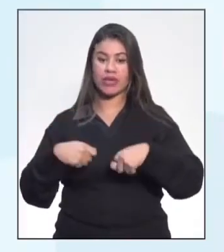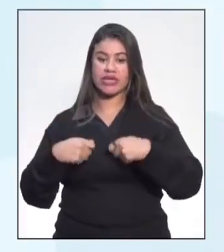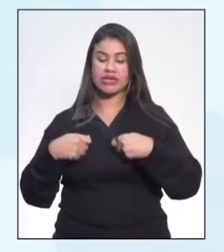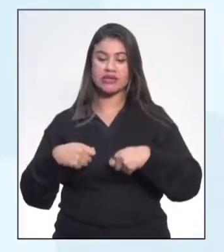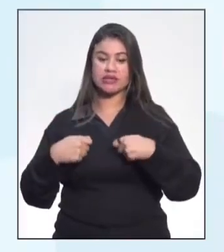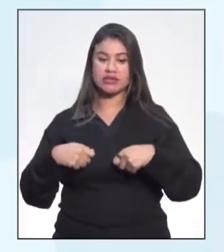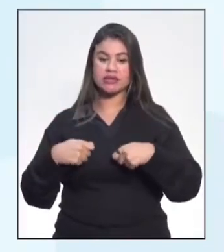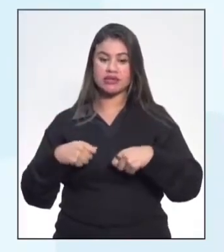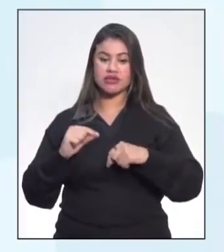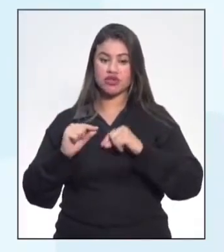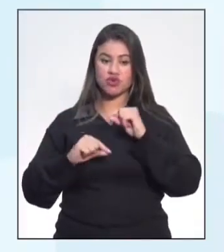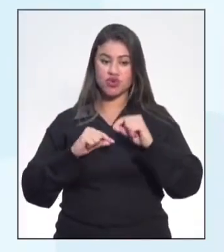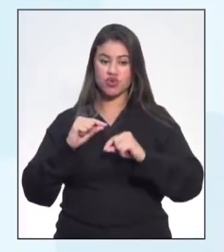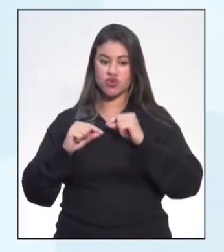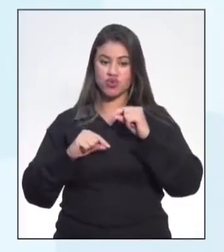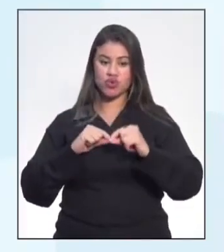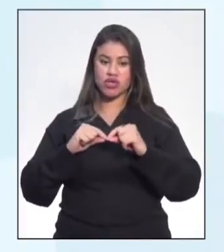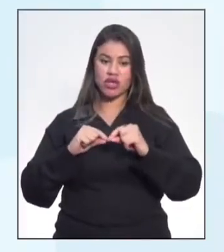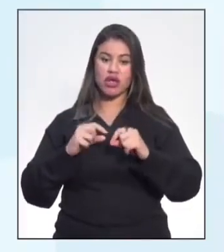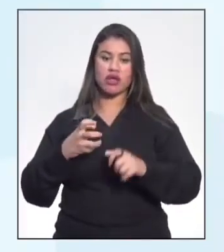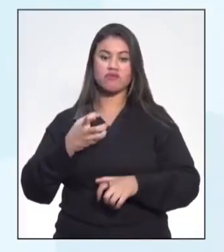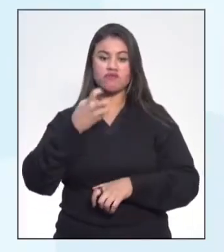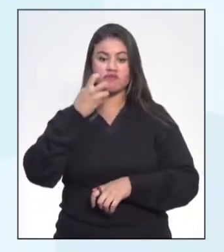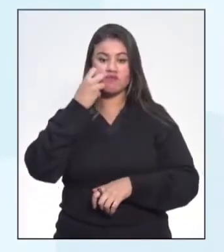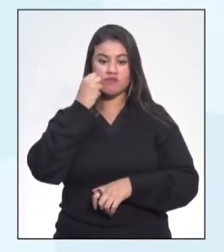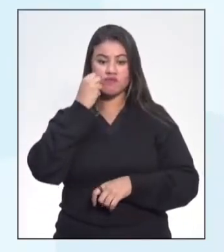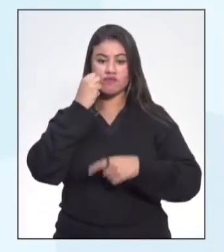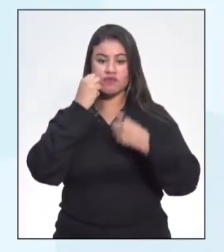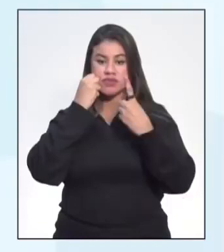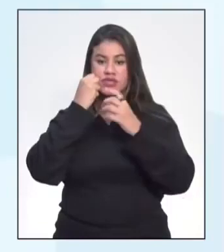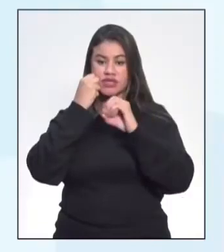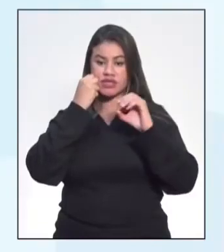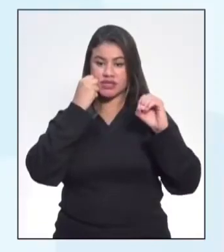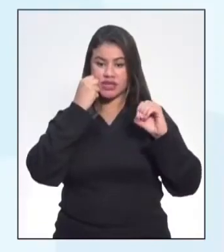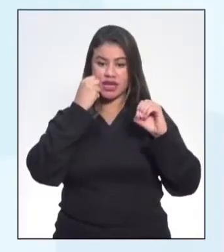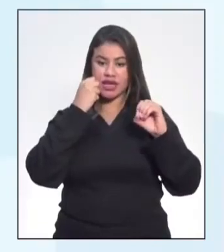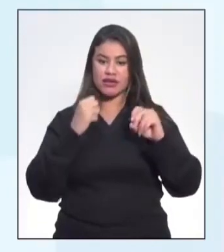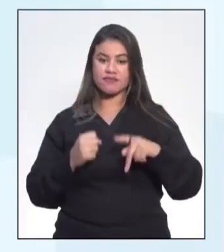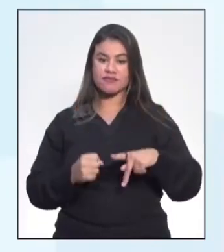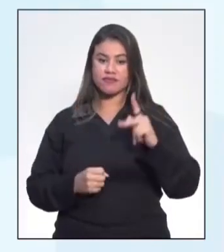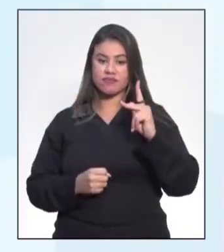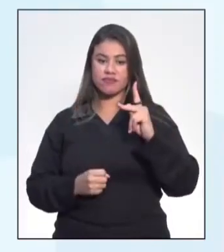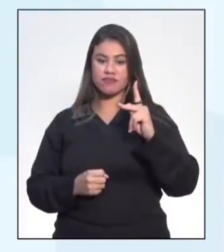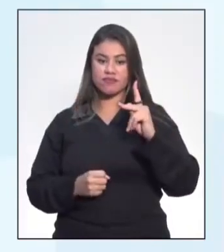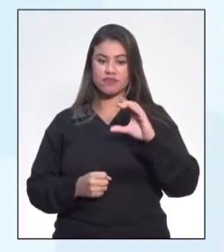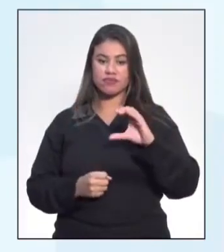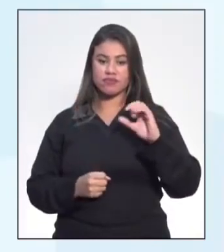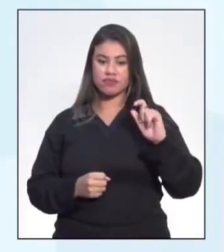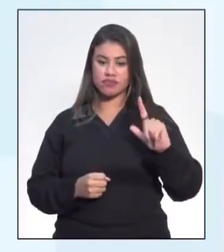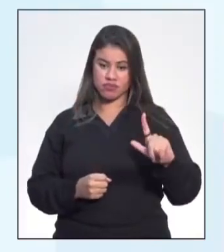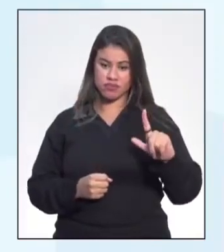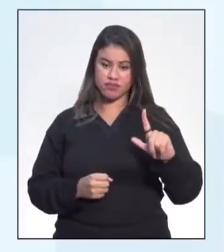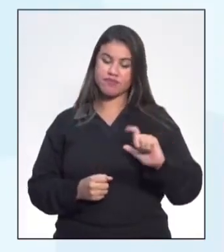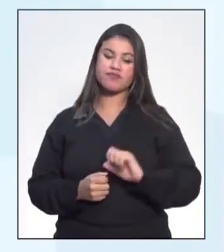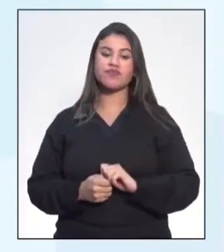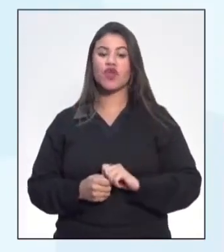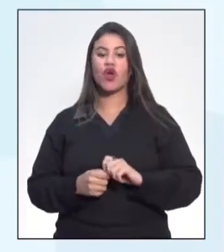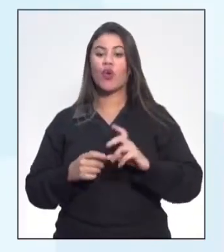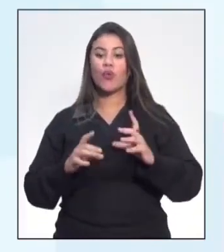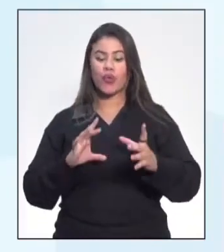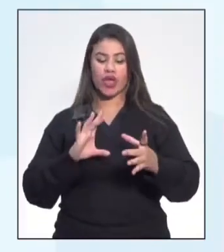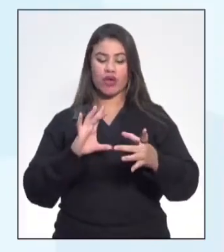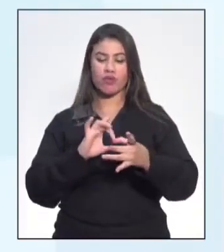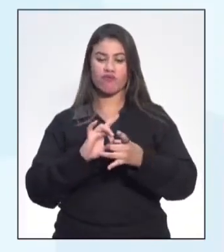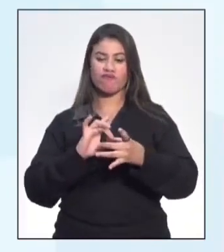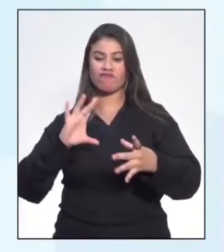necessitar, né, eu vou consumir 100 calorias. Como eu sei que eu vou consumir? Porque quando eu for quebrar uma ligação, eu absorvo